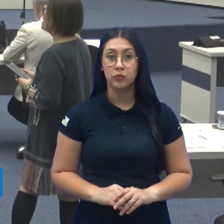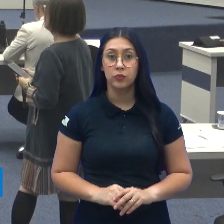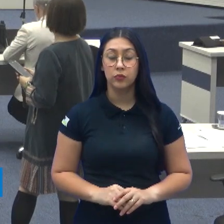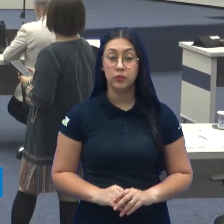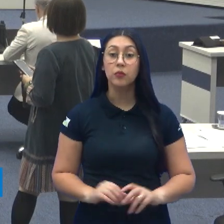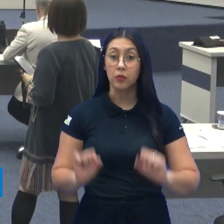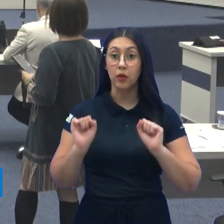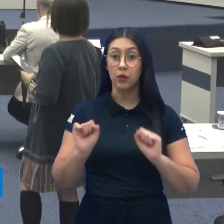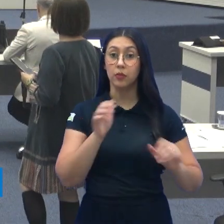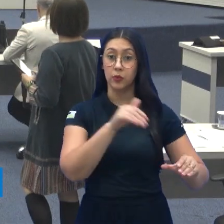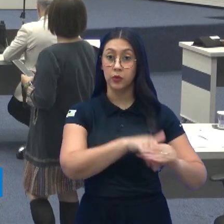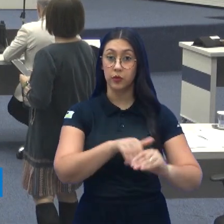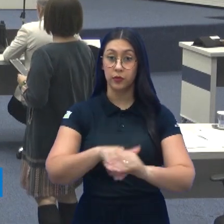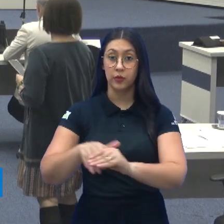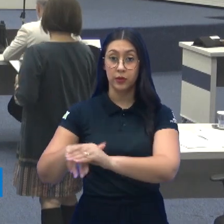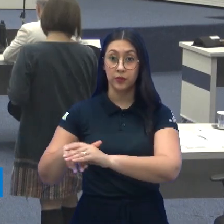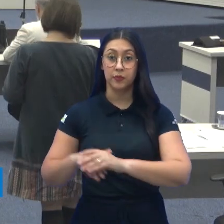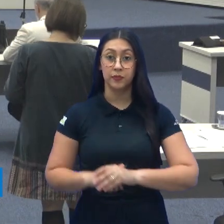Aberta a votação.